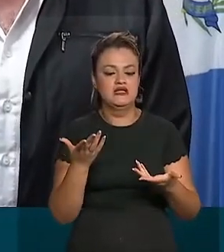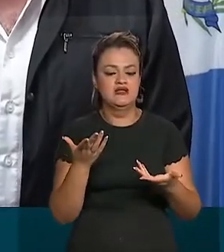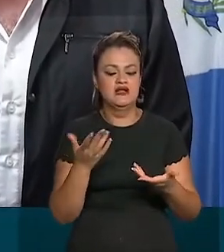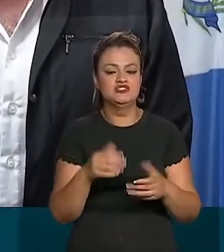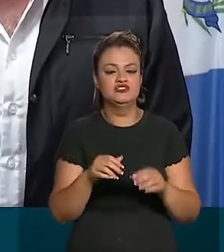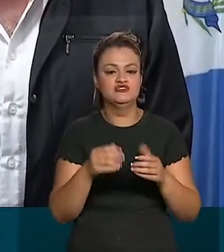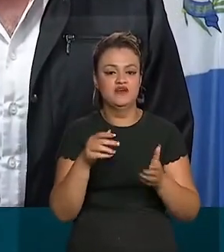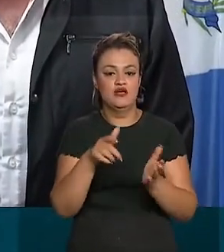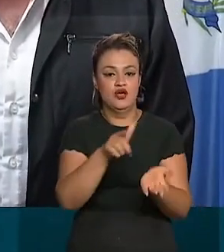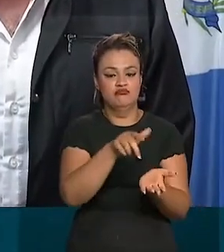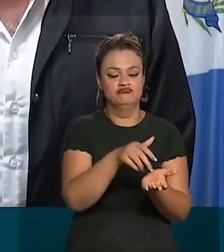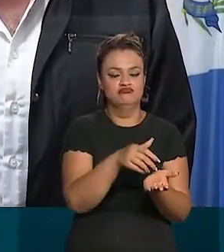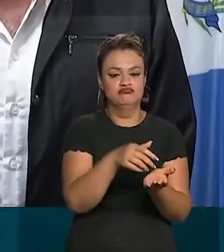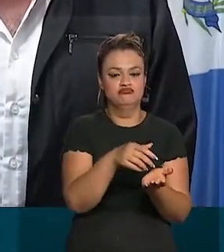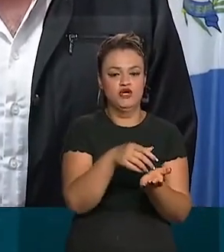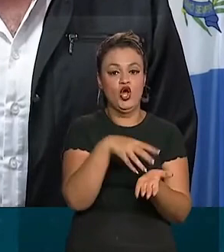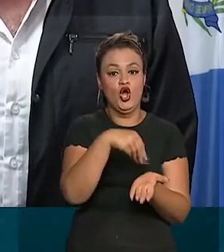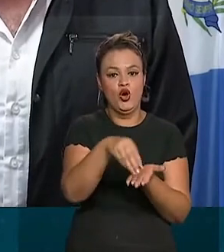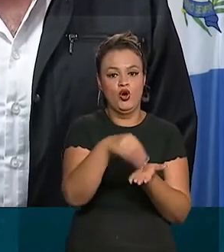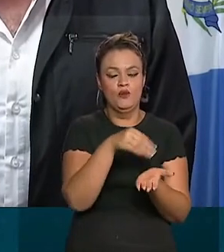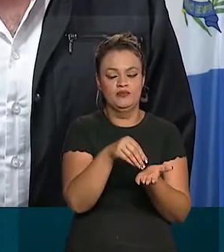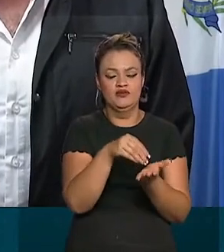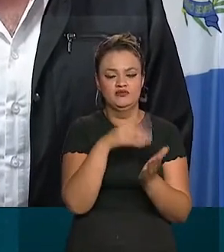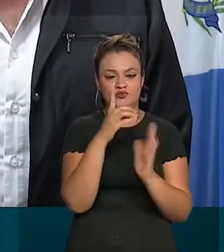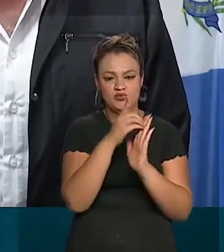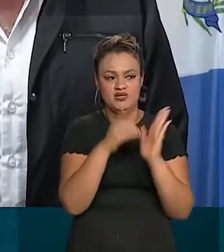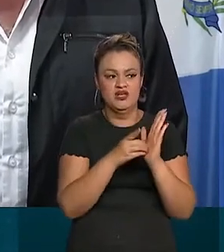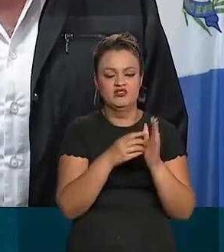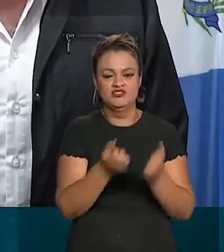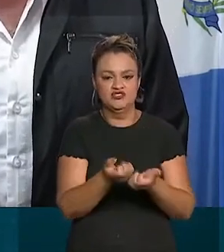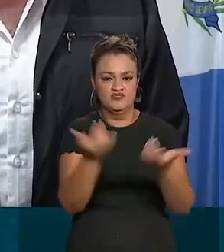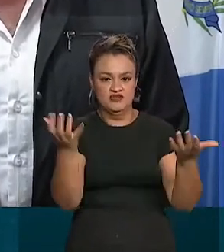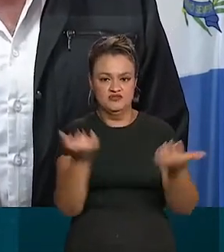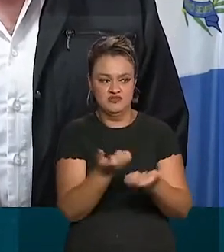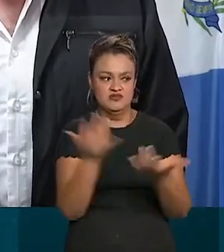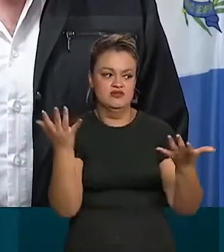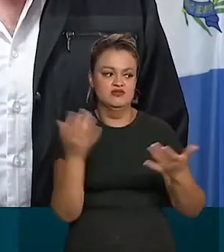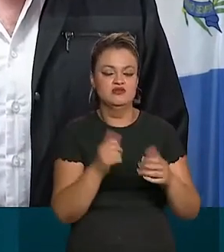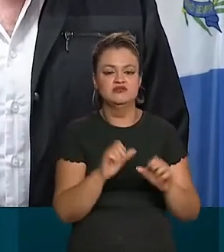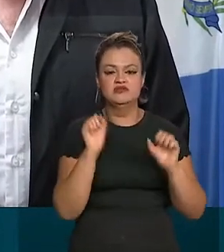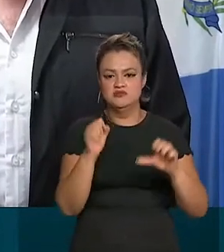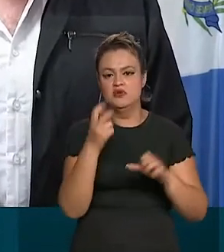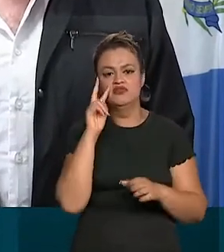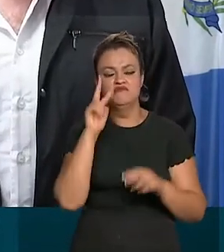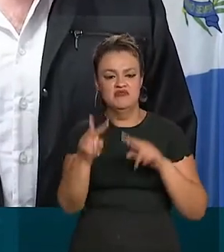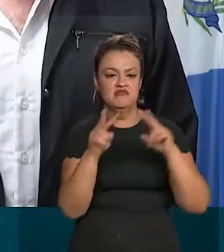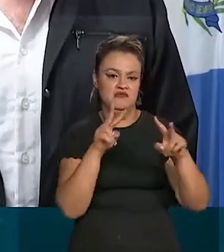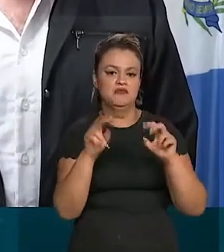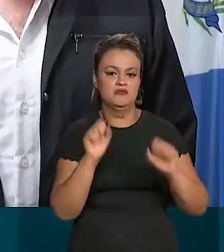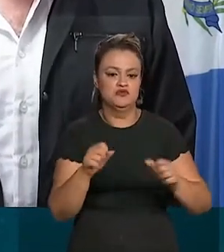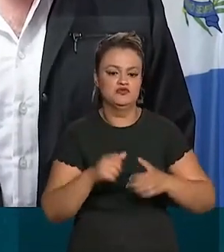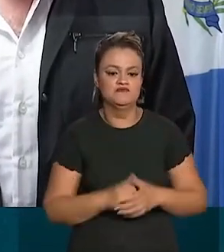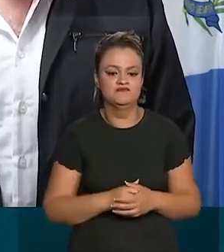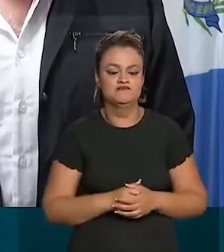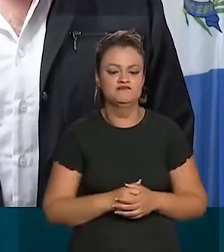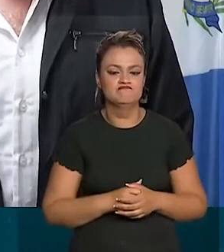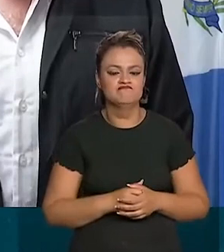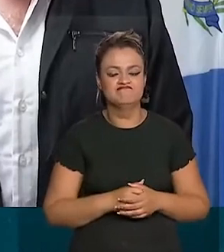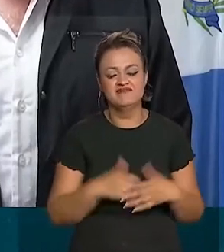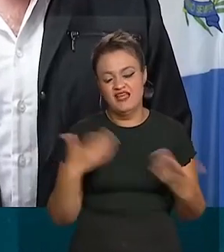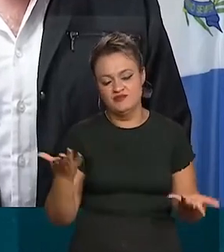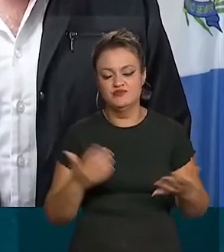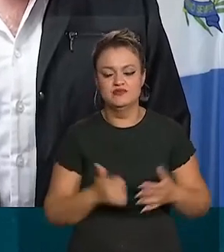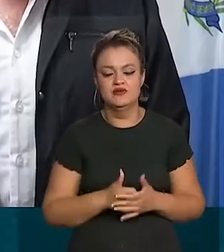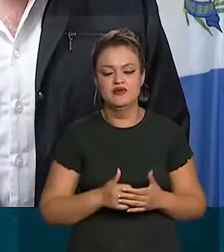do decreto para vocês. Eu não sei se já está na internet, que eles podem pegar, vocês podem pegar a cópia do decreto. No mais, gente,